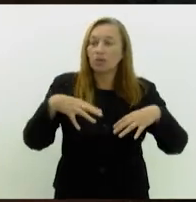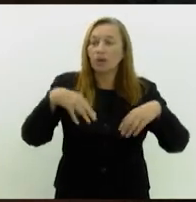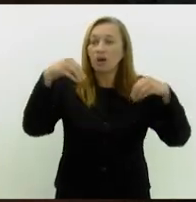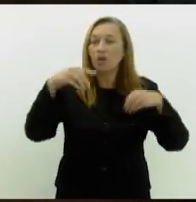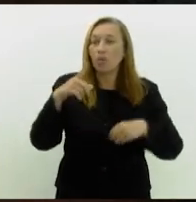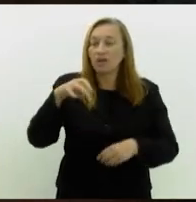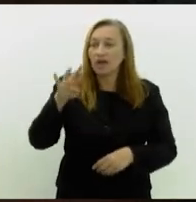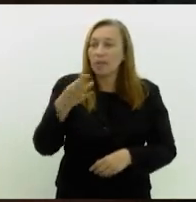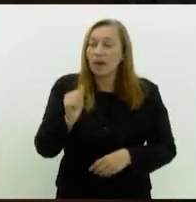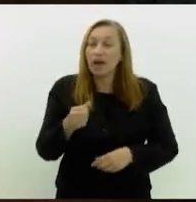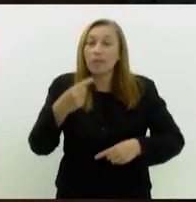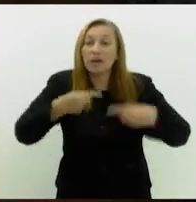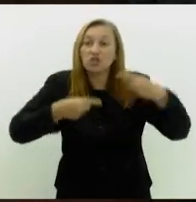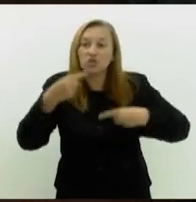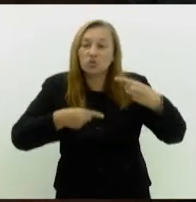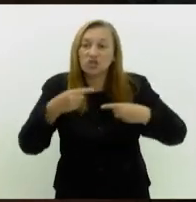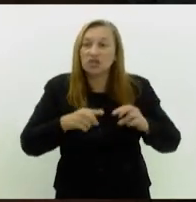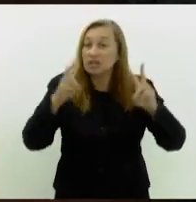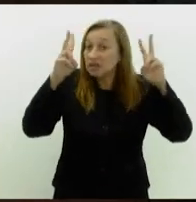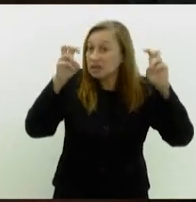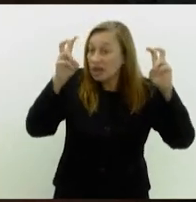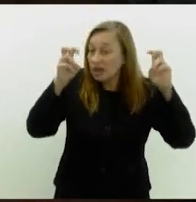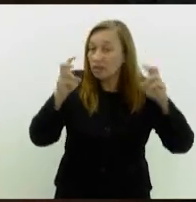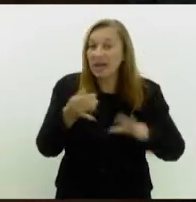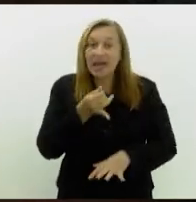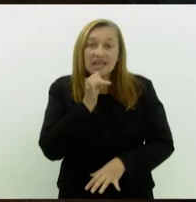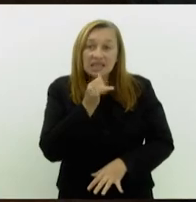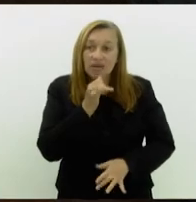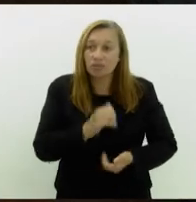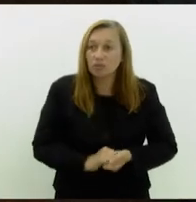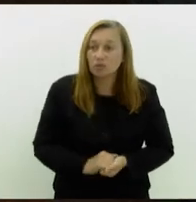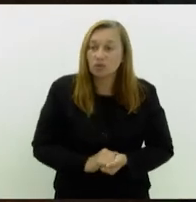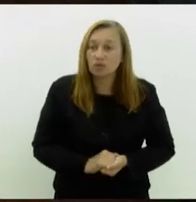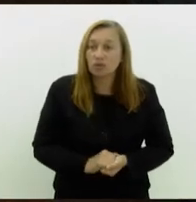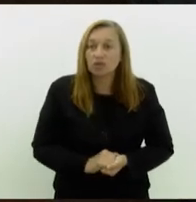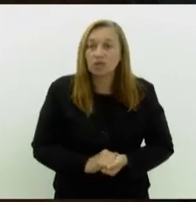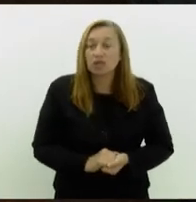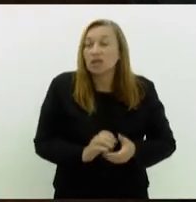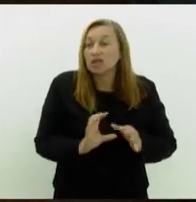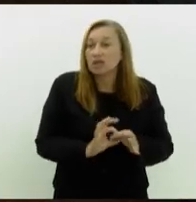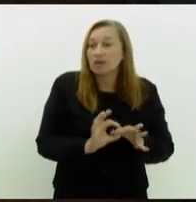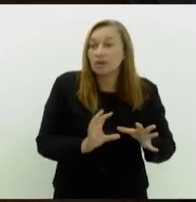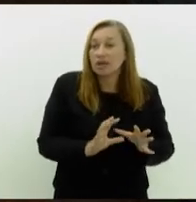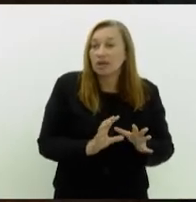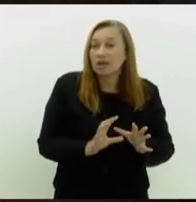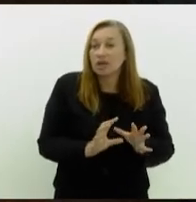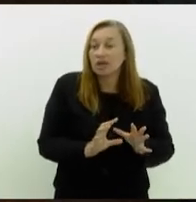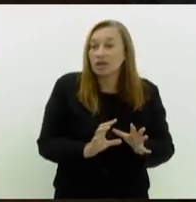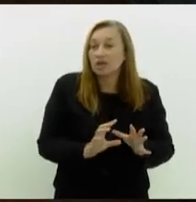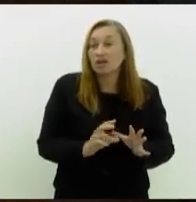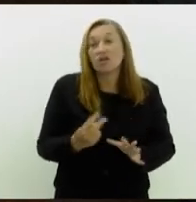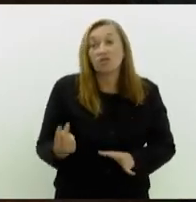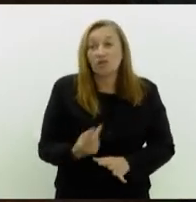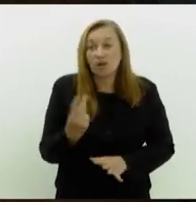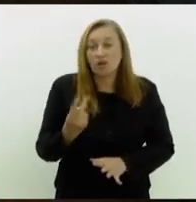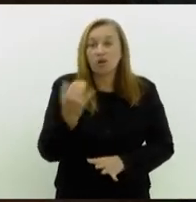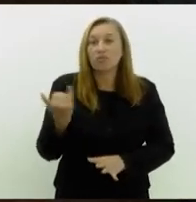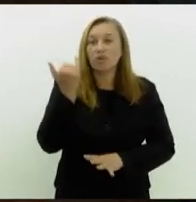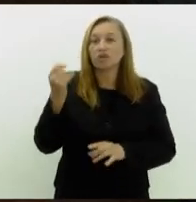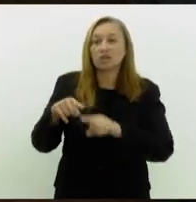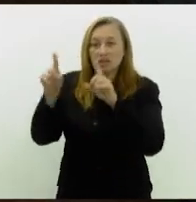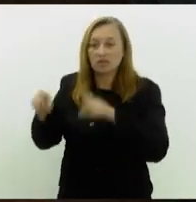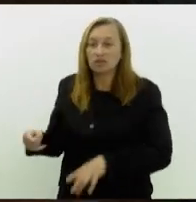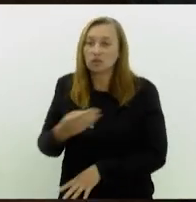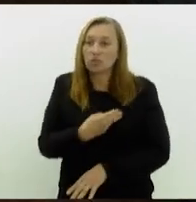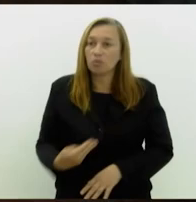Laranjeiras para discutir temas pertinentes como por exemplo algo que permitiria ganhos reais para o servidor público do